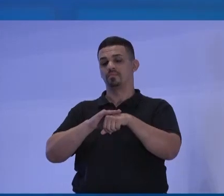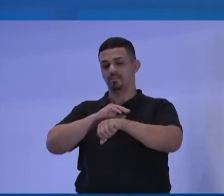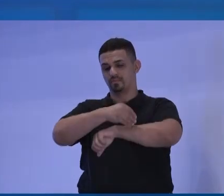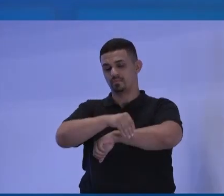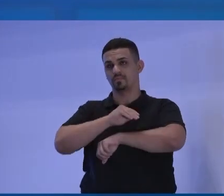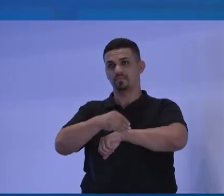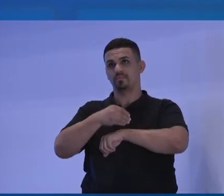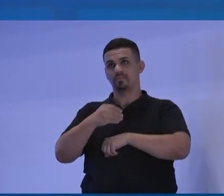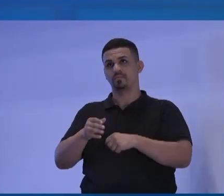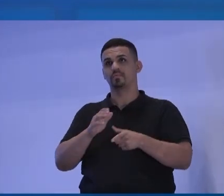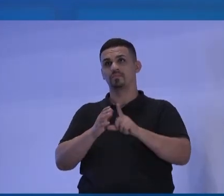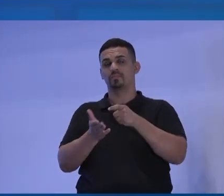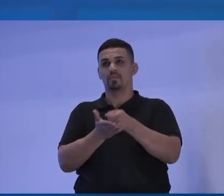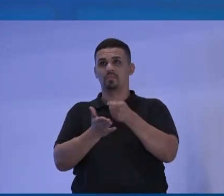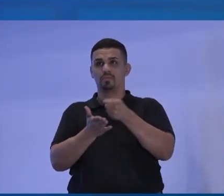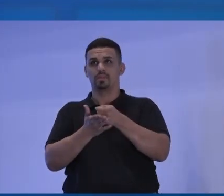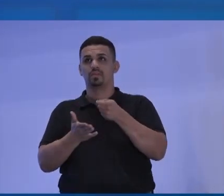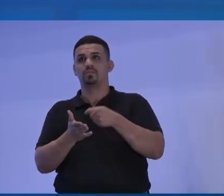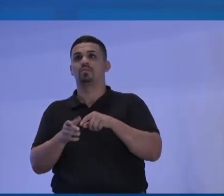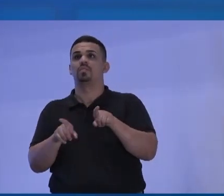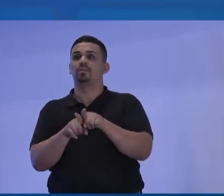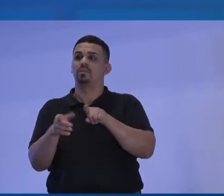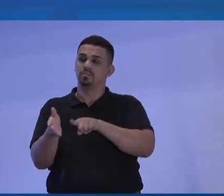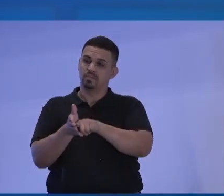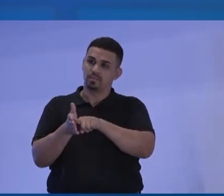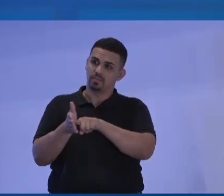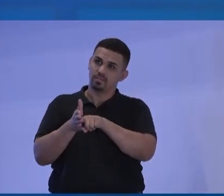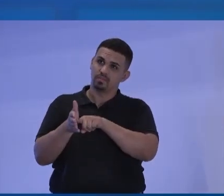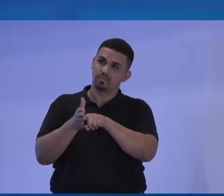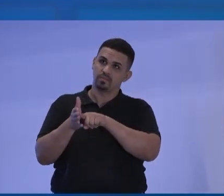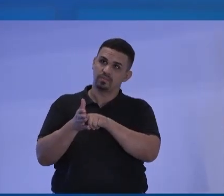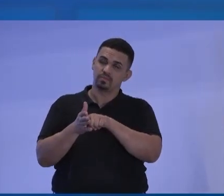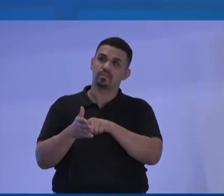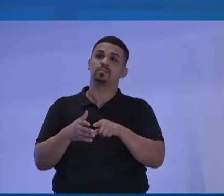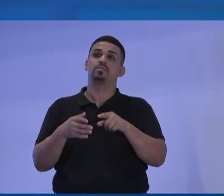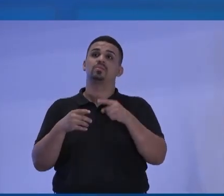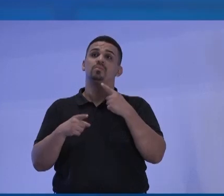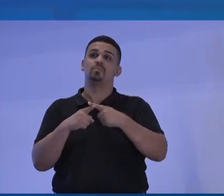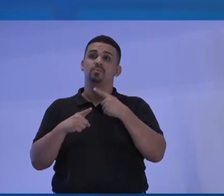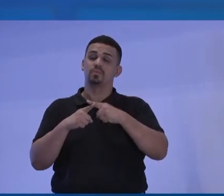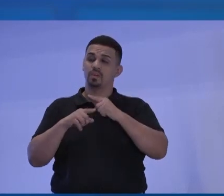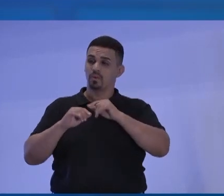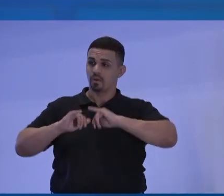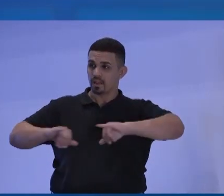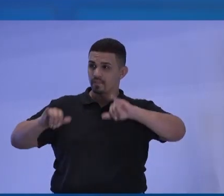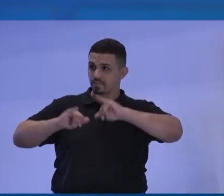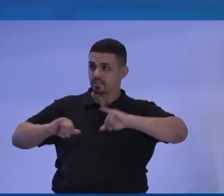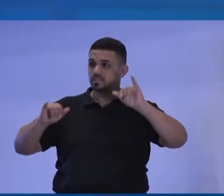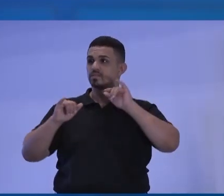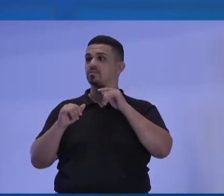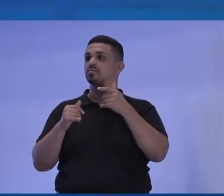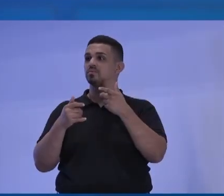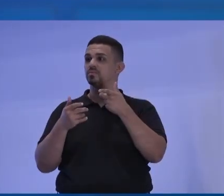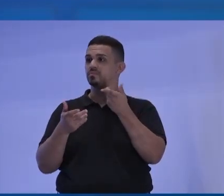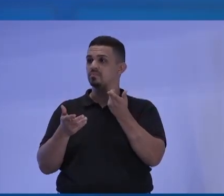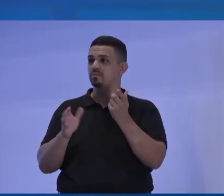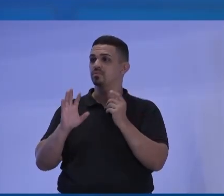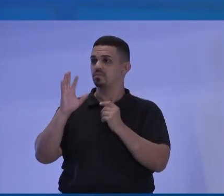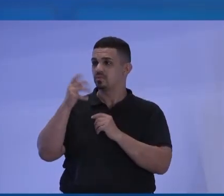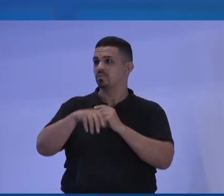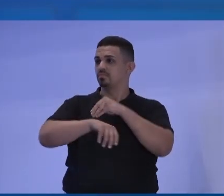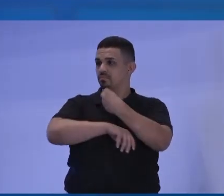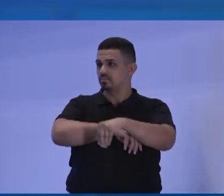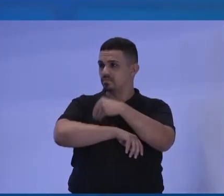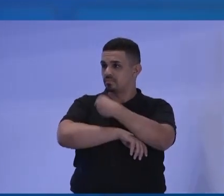notificação compulsória e investigação obrigatória, e que a notificação dos casos de hanseníase, a prevenção e o